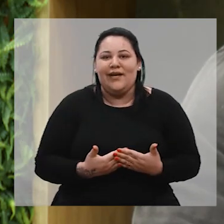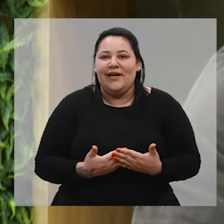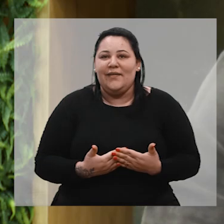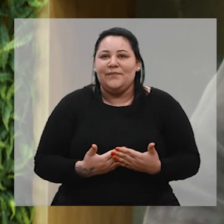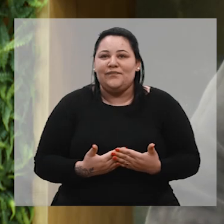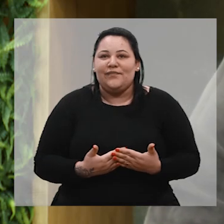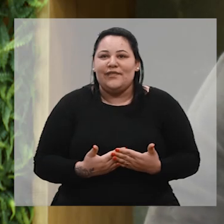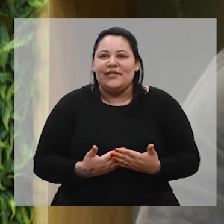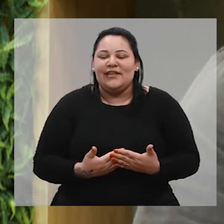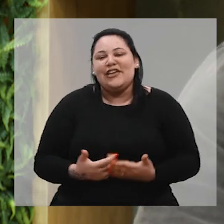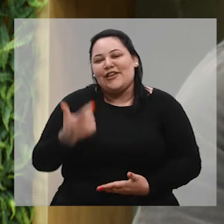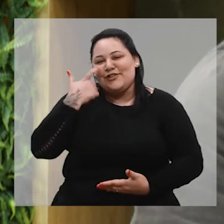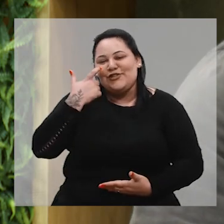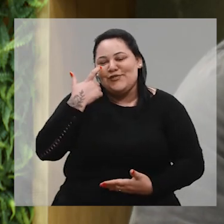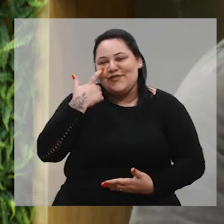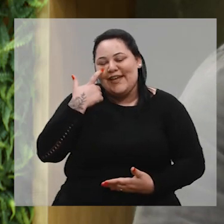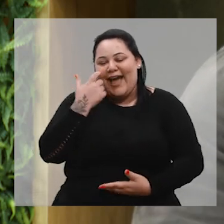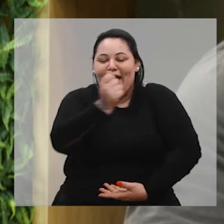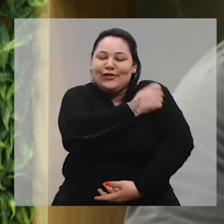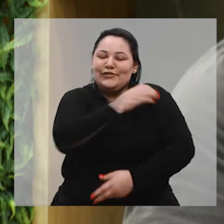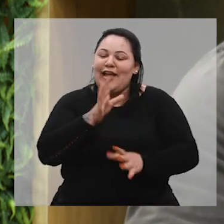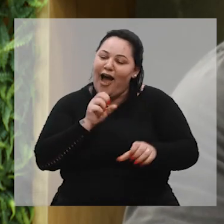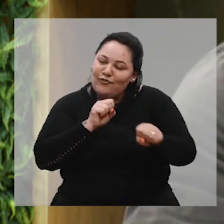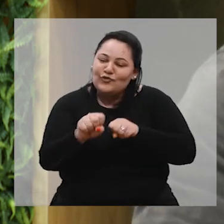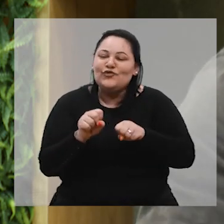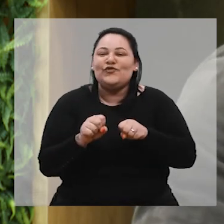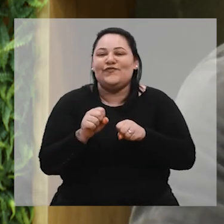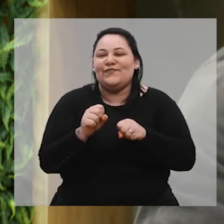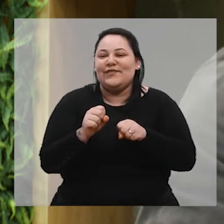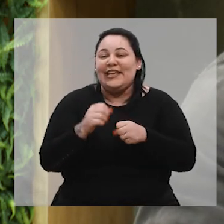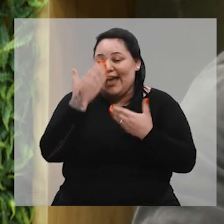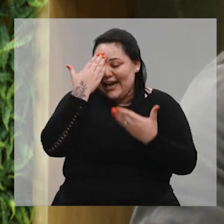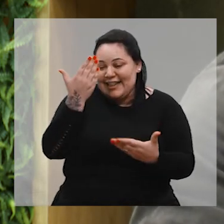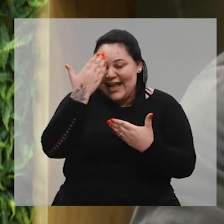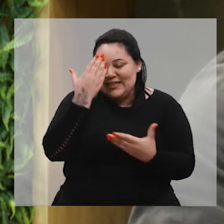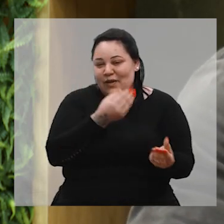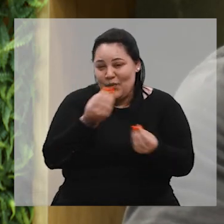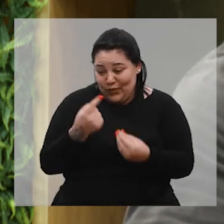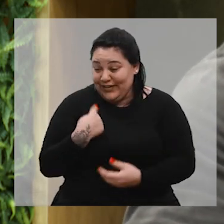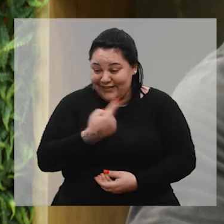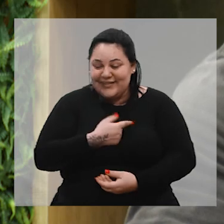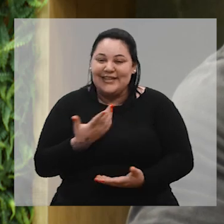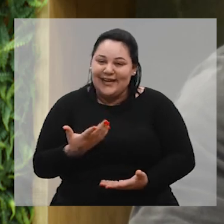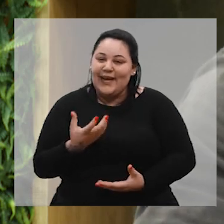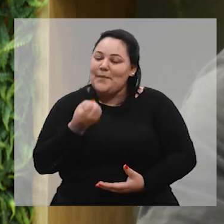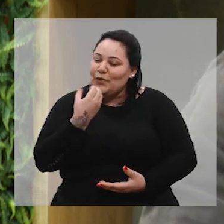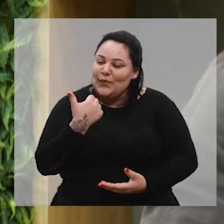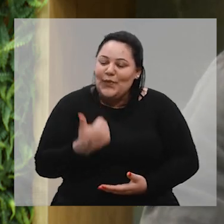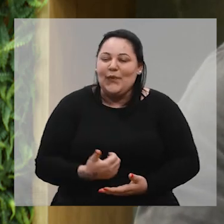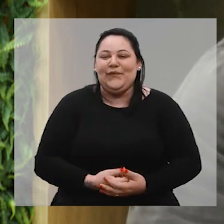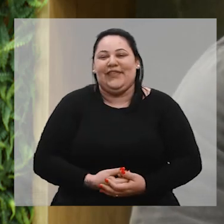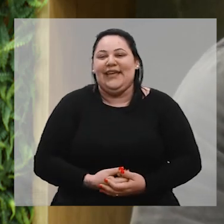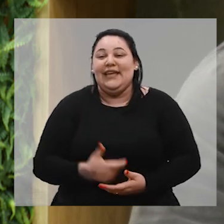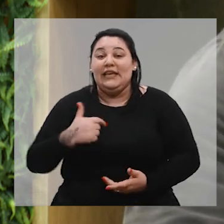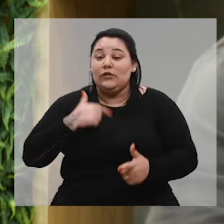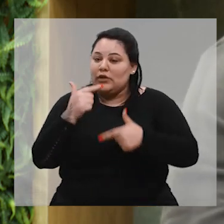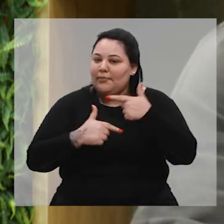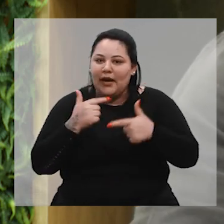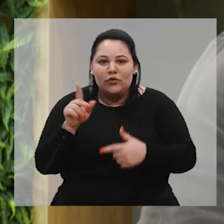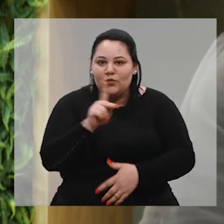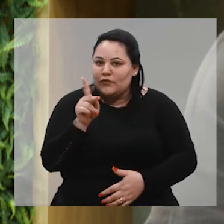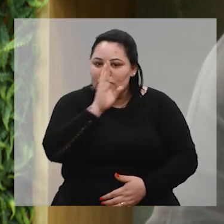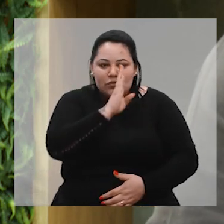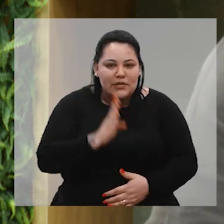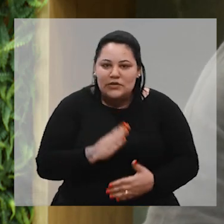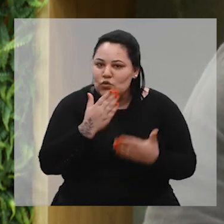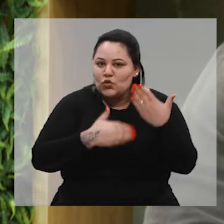são gigantescos, né? A gente acaba sendo reconfortado com esse tipo de agradecimento. E hoje eu trabalho